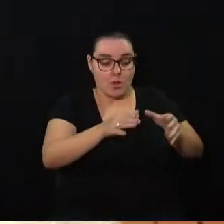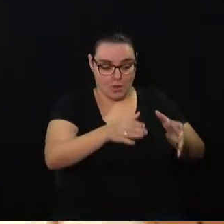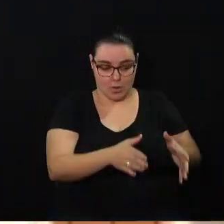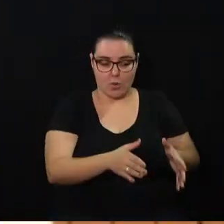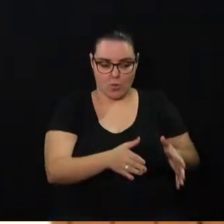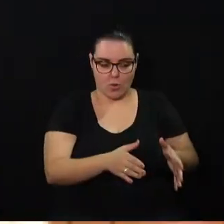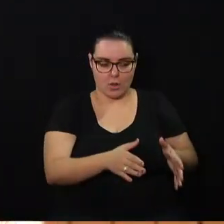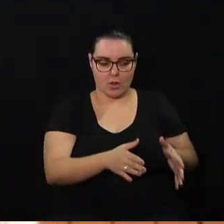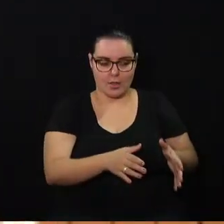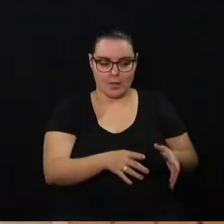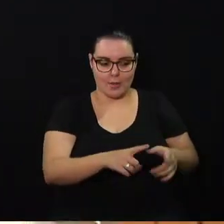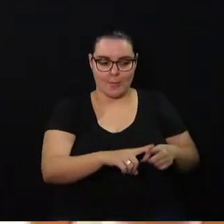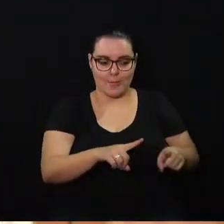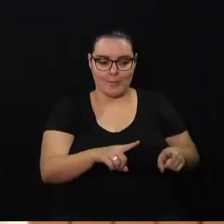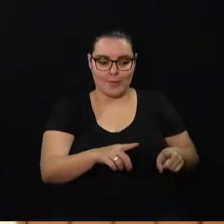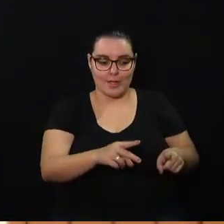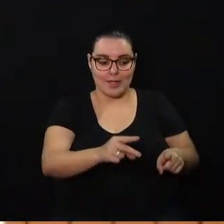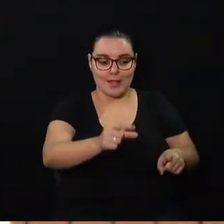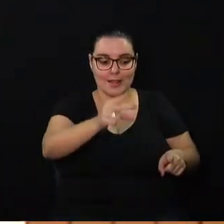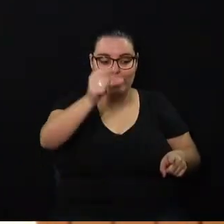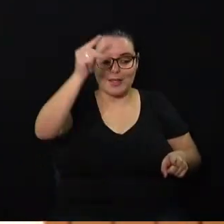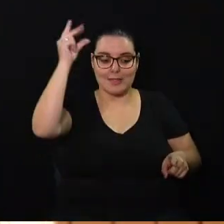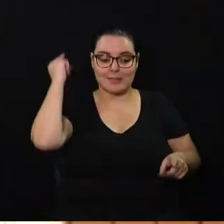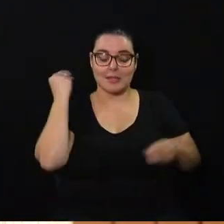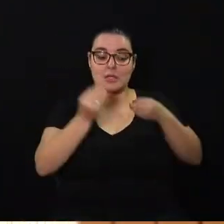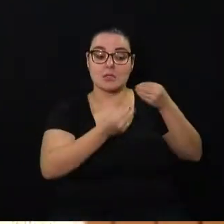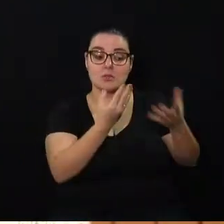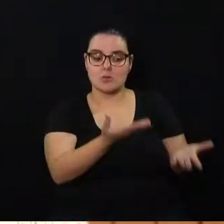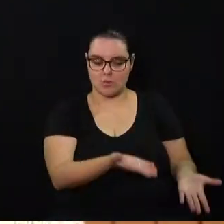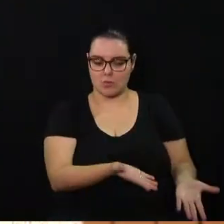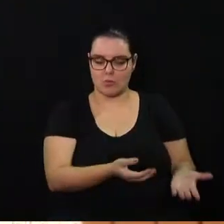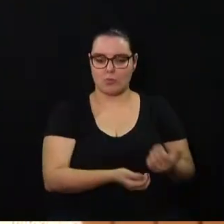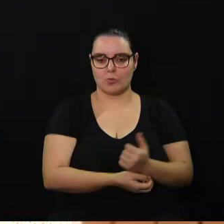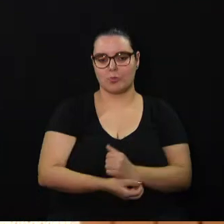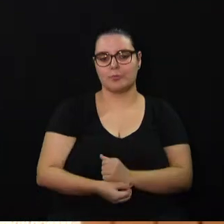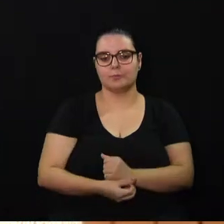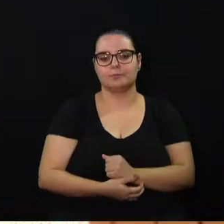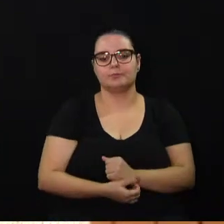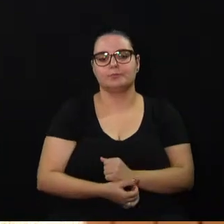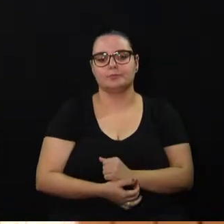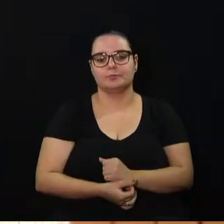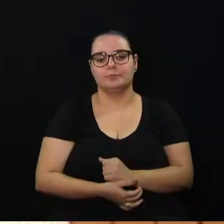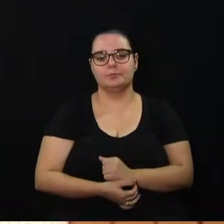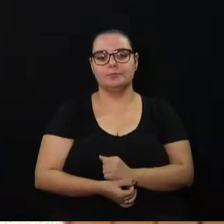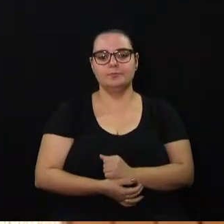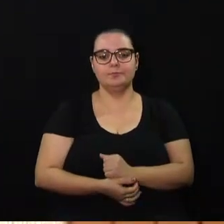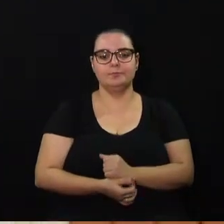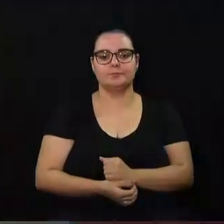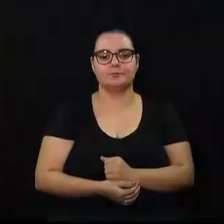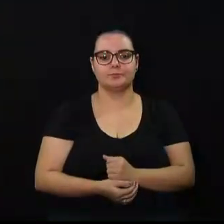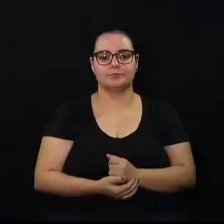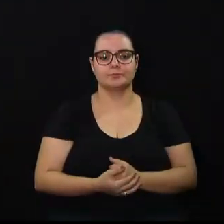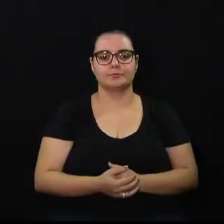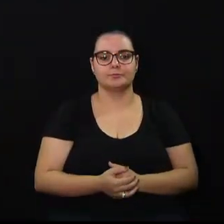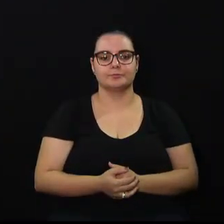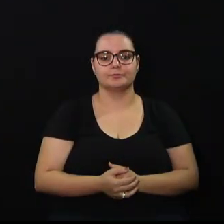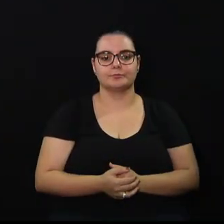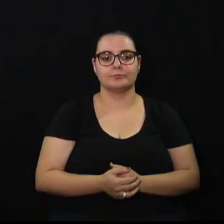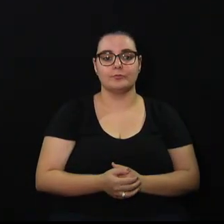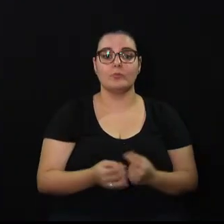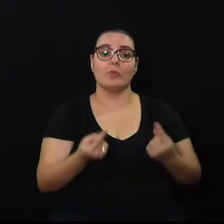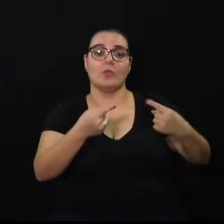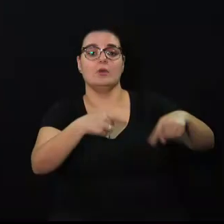sobre o que ela é o que a define como o sujeito é acho que os desafios do